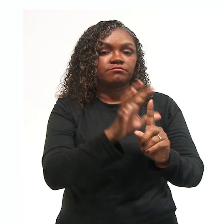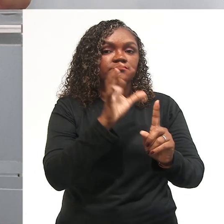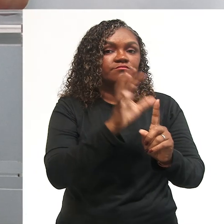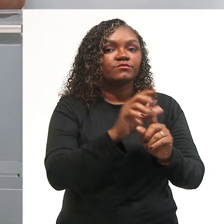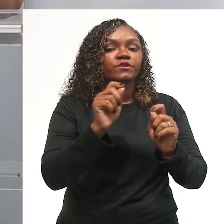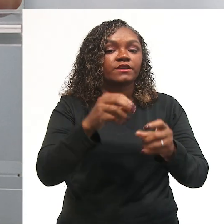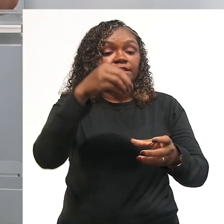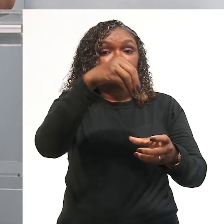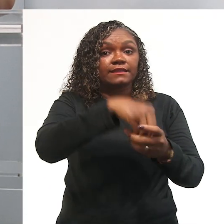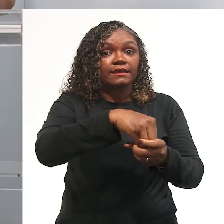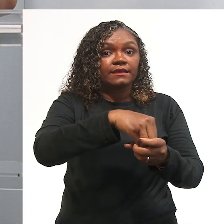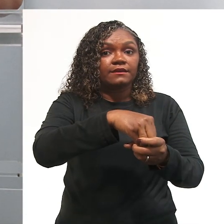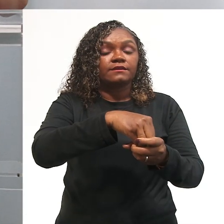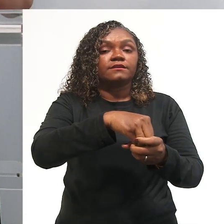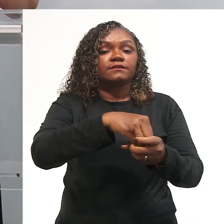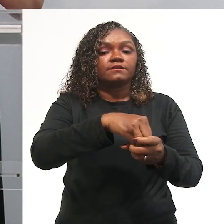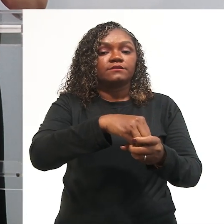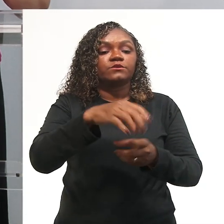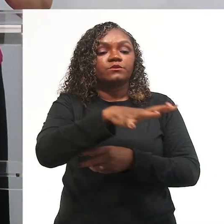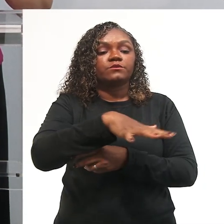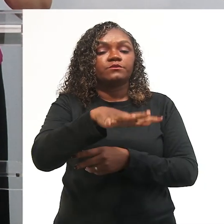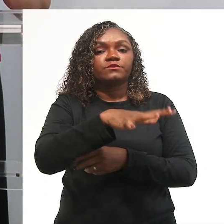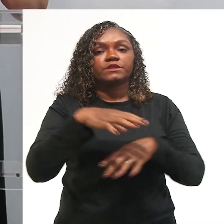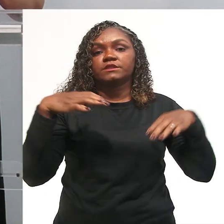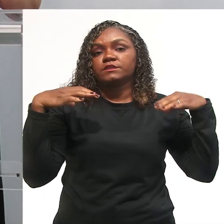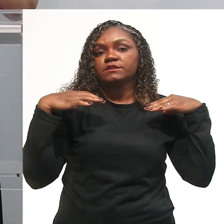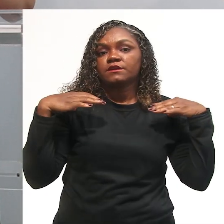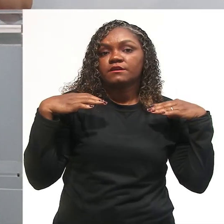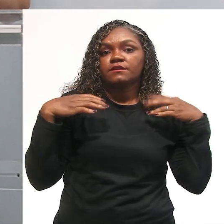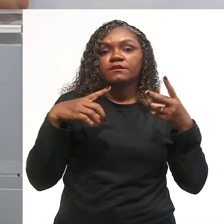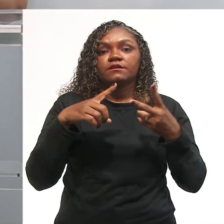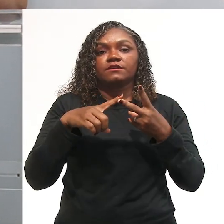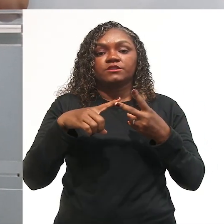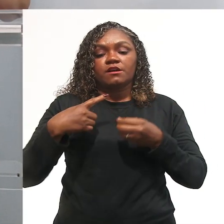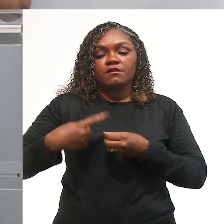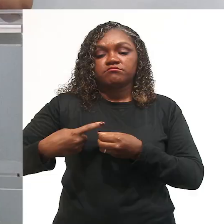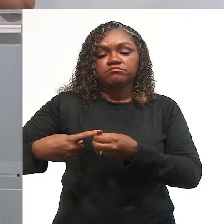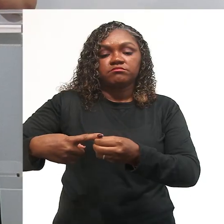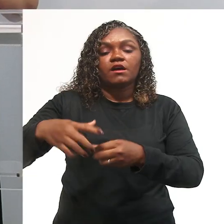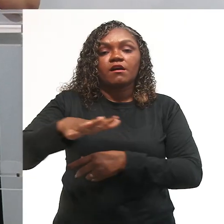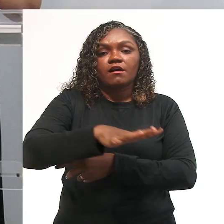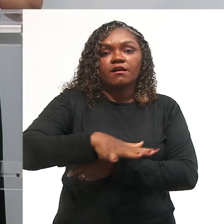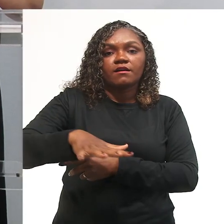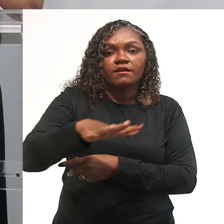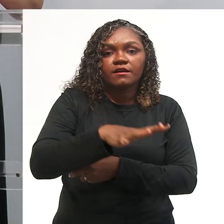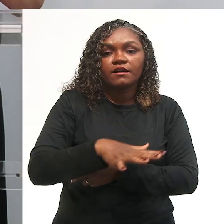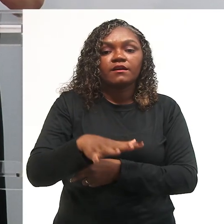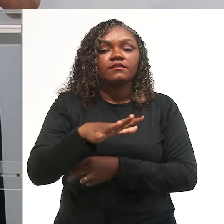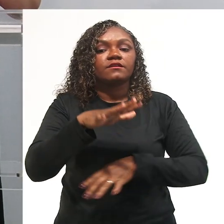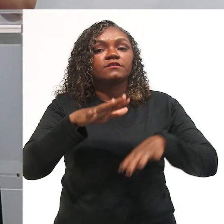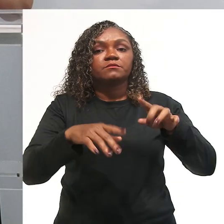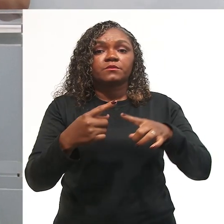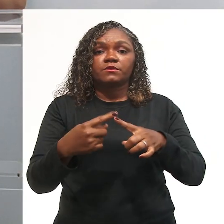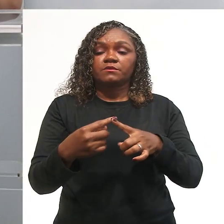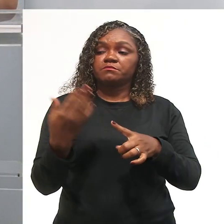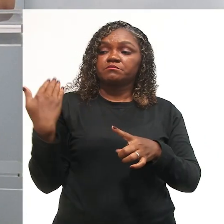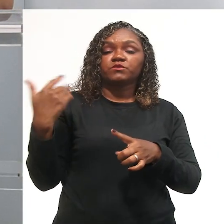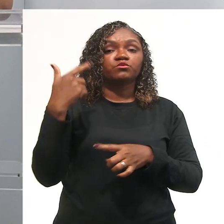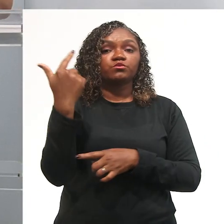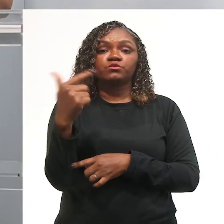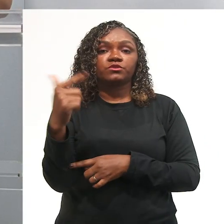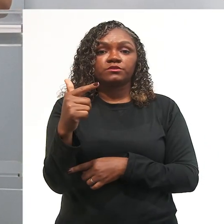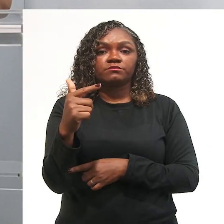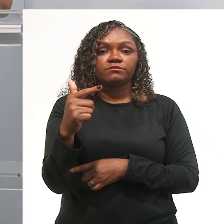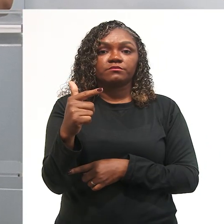influenciar dentro de uma cidade, de uma região, de uma forma que antes não